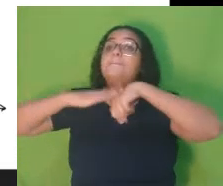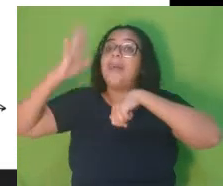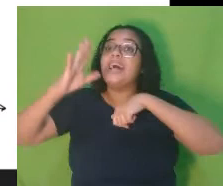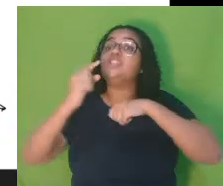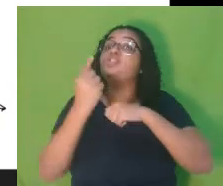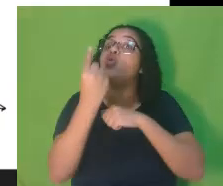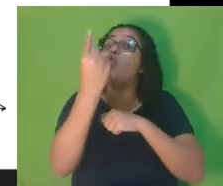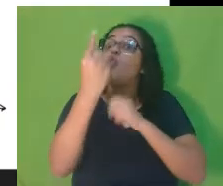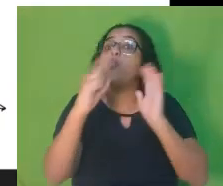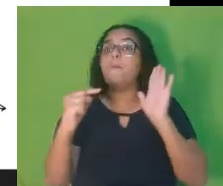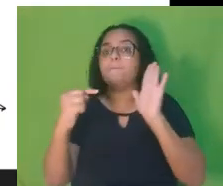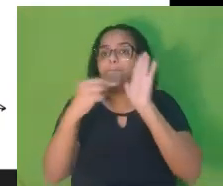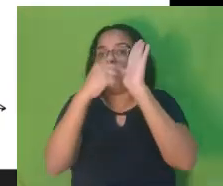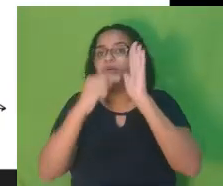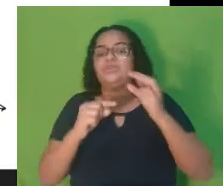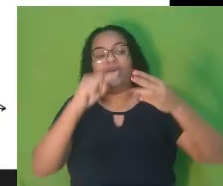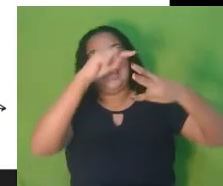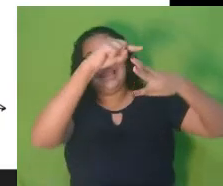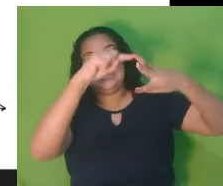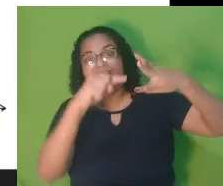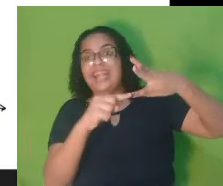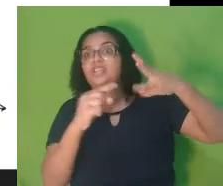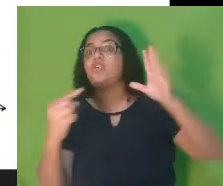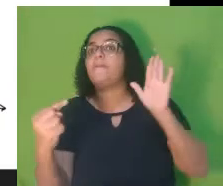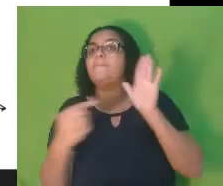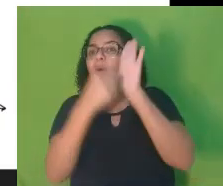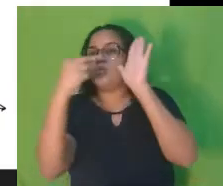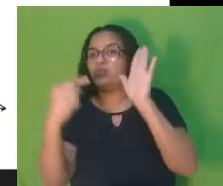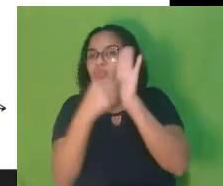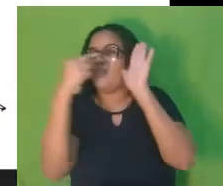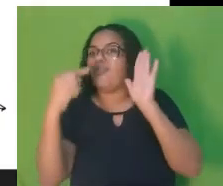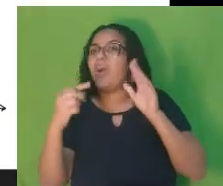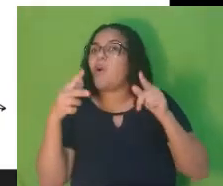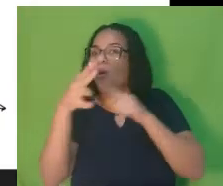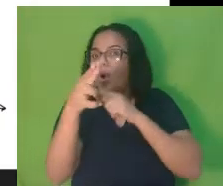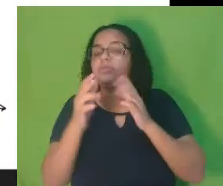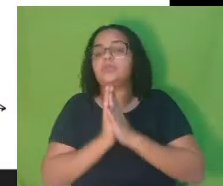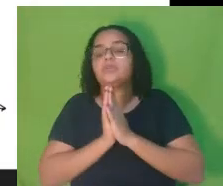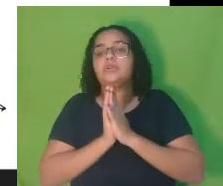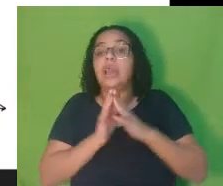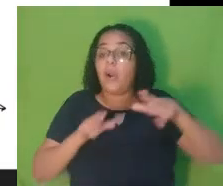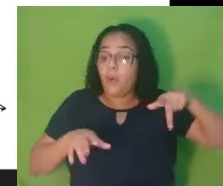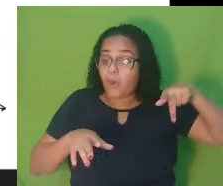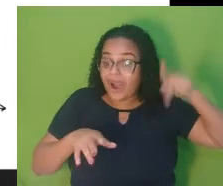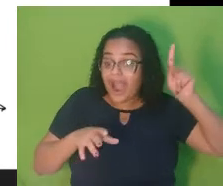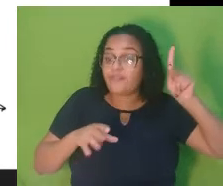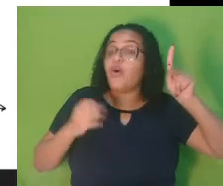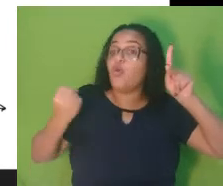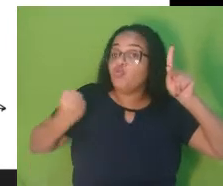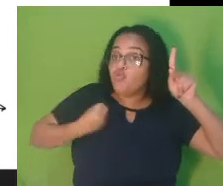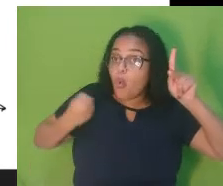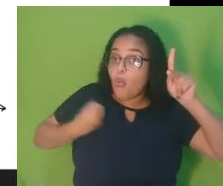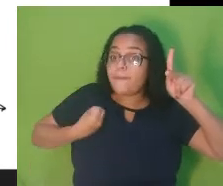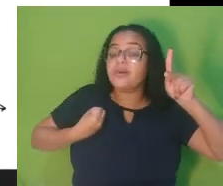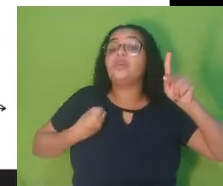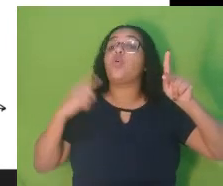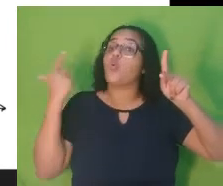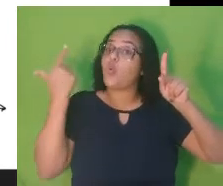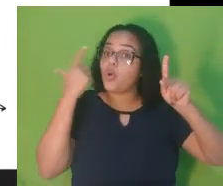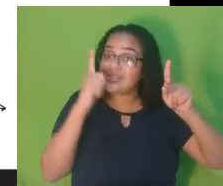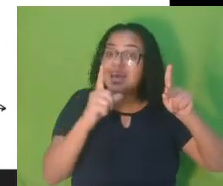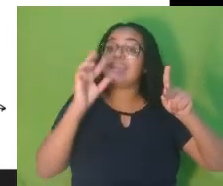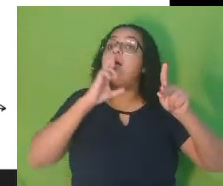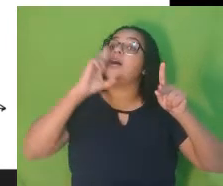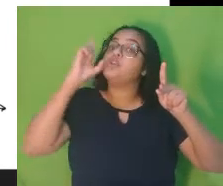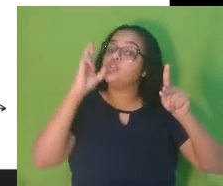até em mais de um ponto, né? Vai cortar em 3 pontos. Então, se o K for esse número, a gente